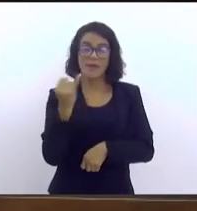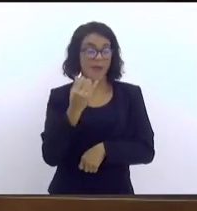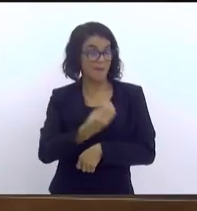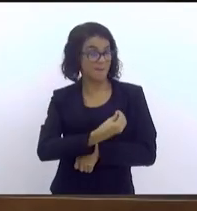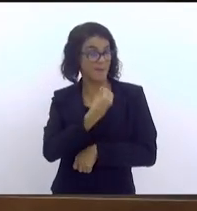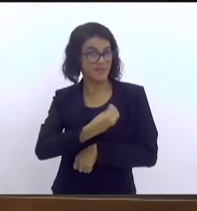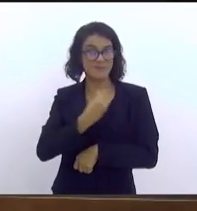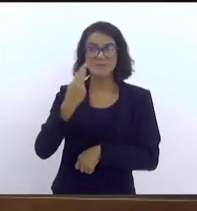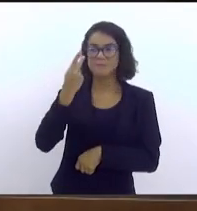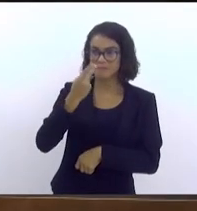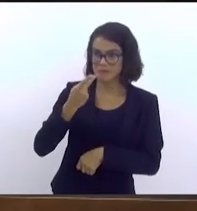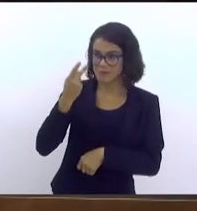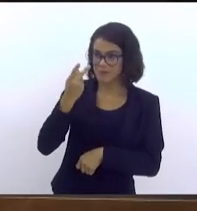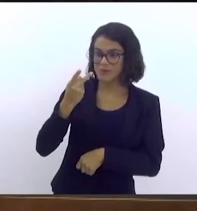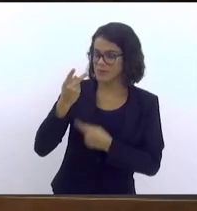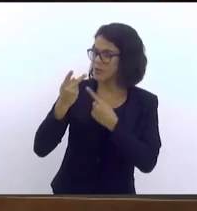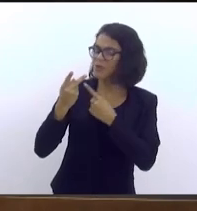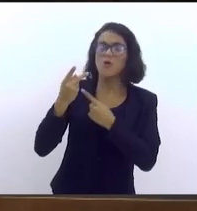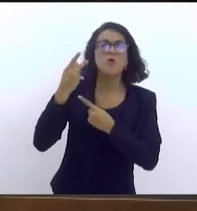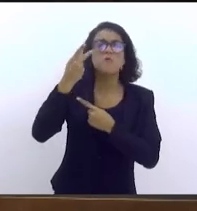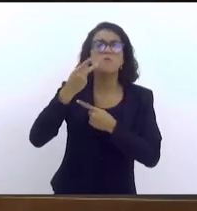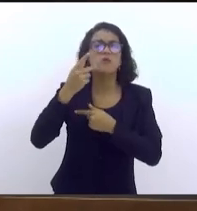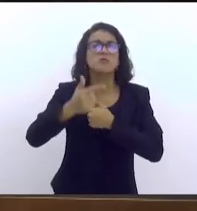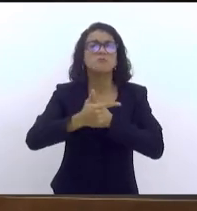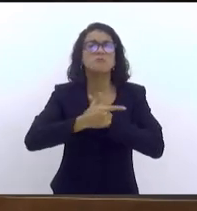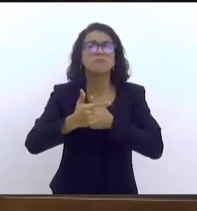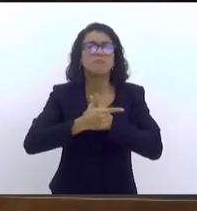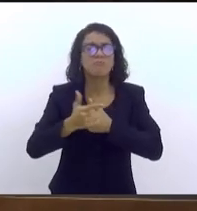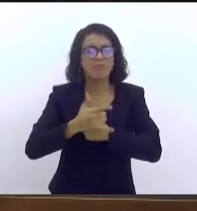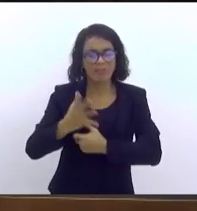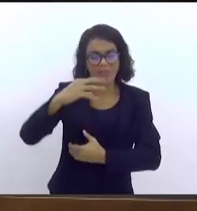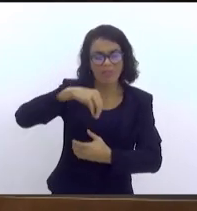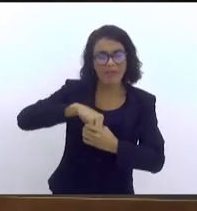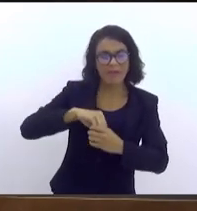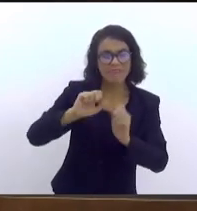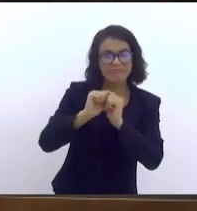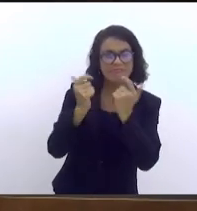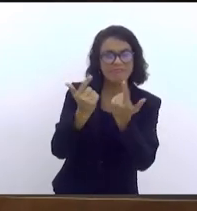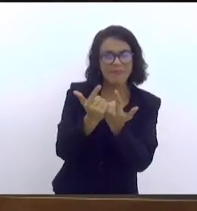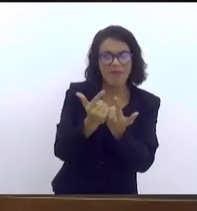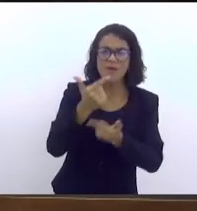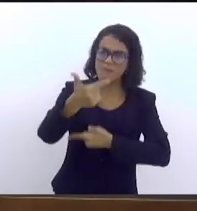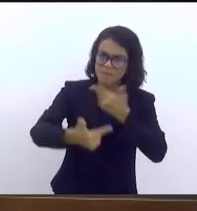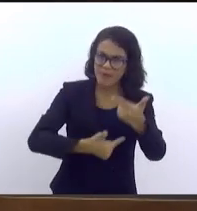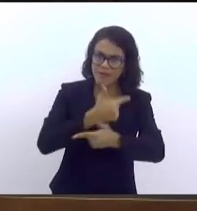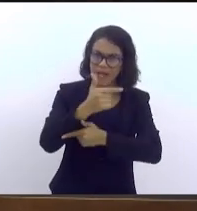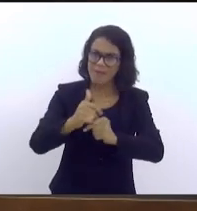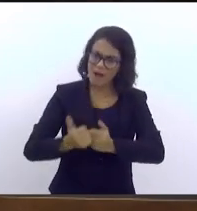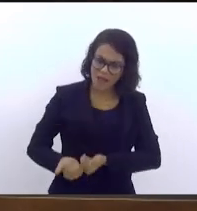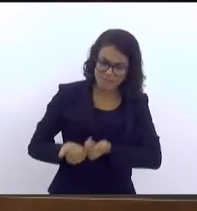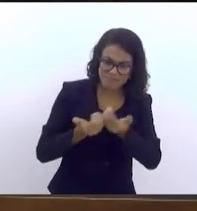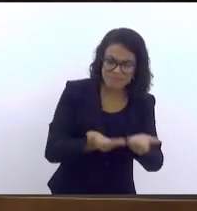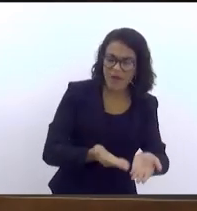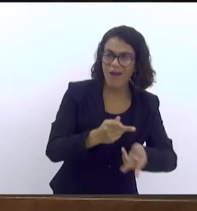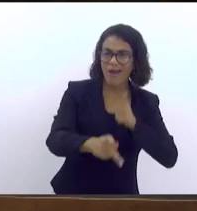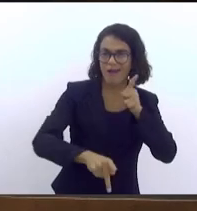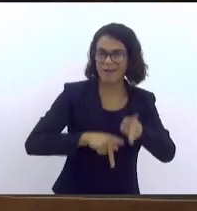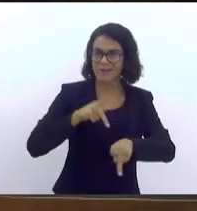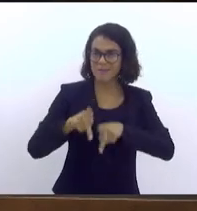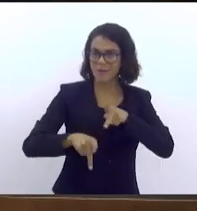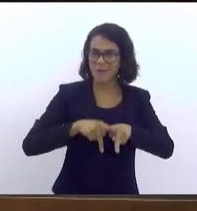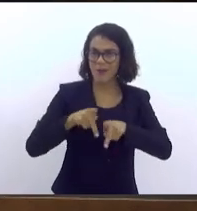a participação política né Eu acho que o político tá aqui nessa casa para trabalhar em prol da população